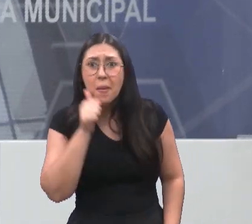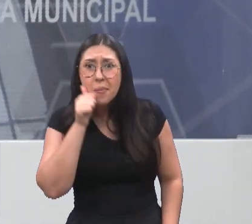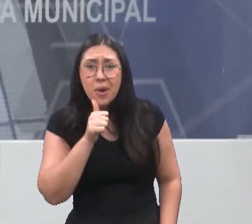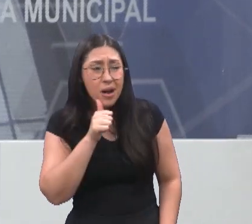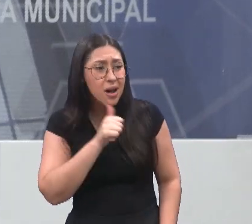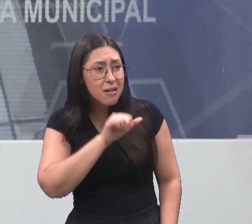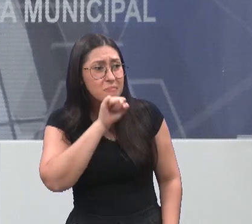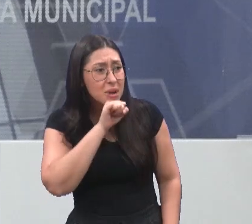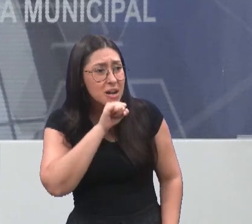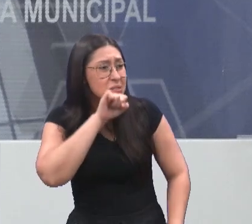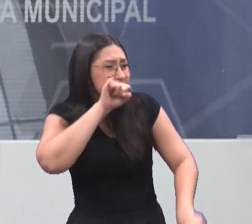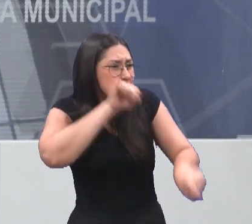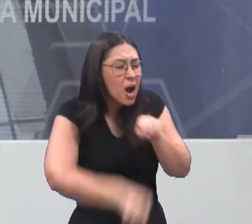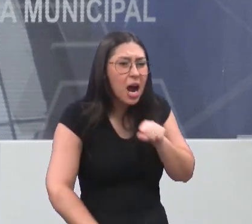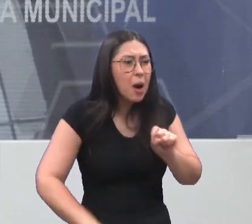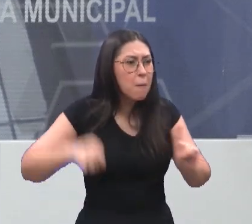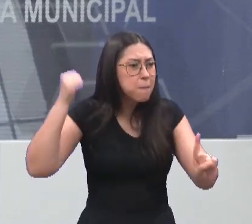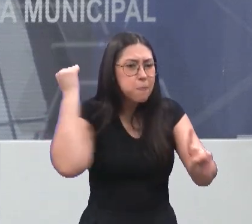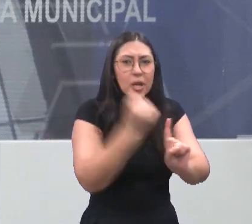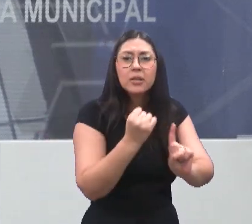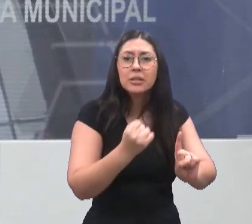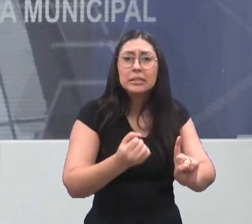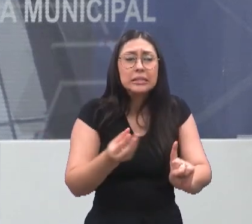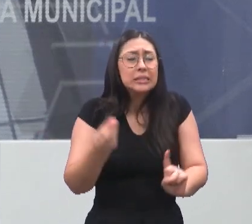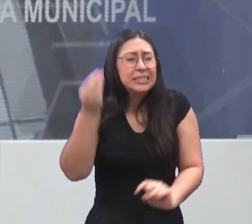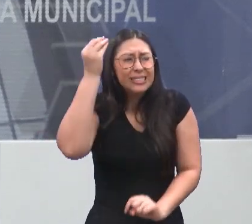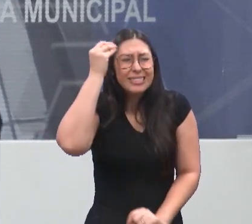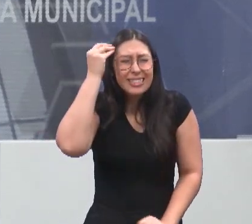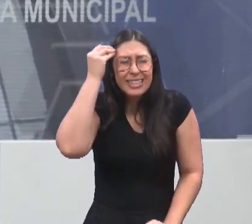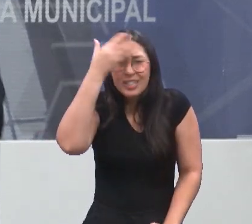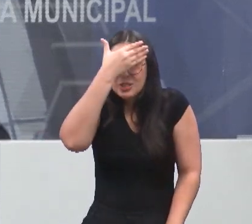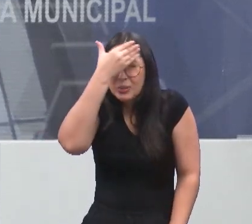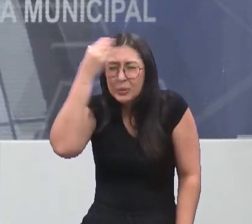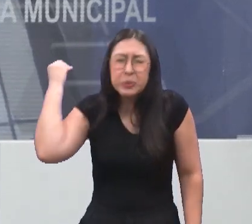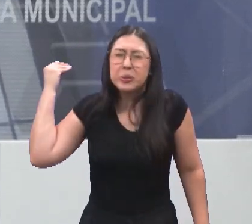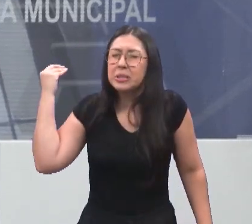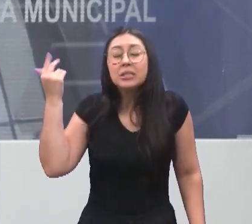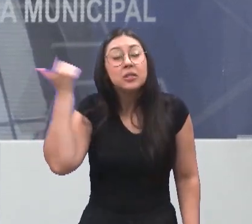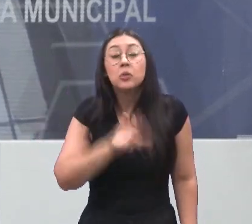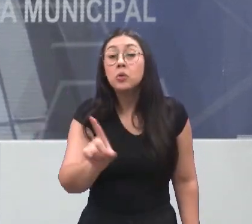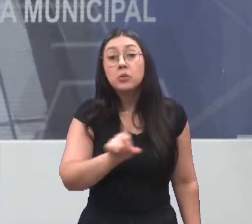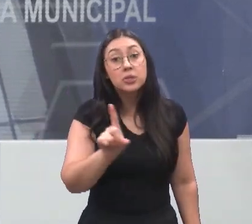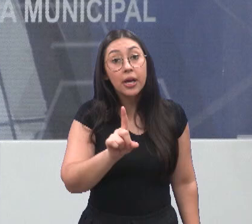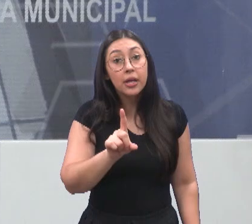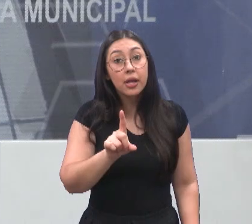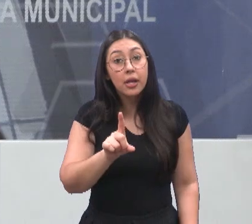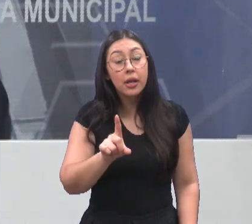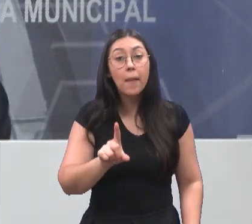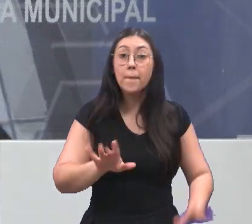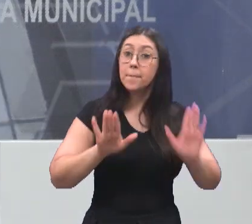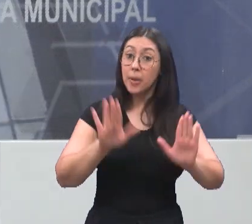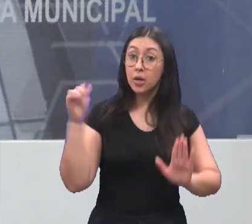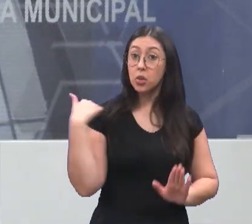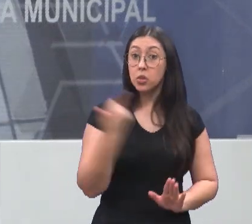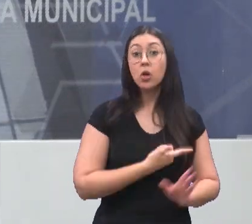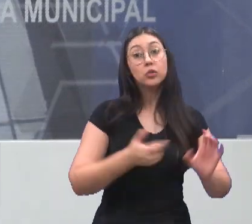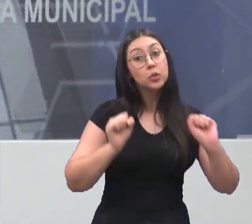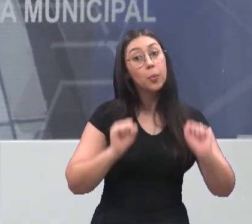e tentam apagar isso, mas não vão conseguir. Aliás, podem até conseguir, se a nossa cidade se